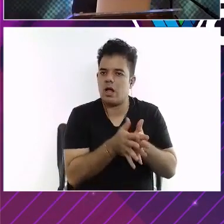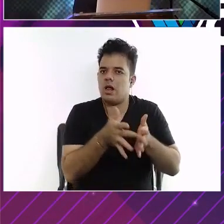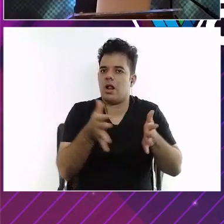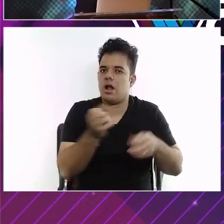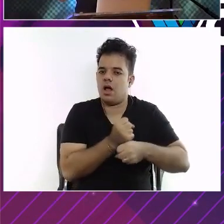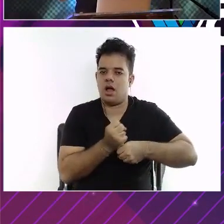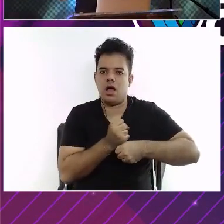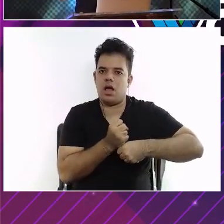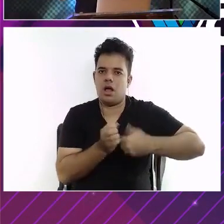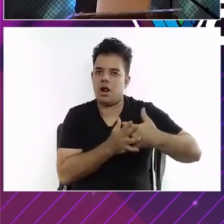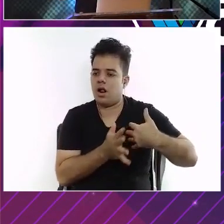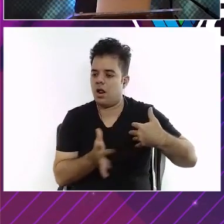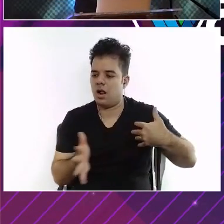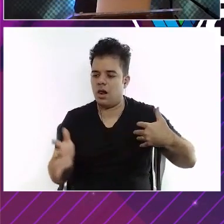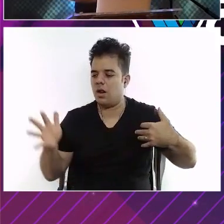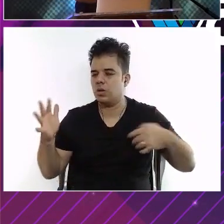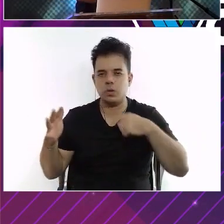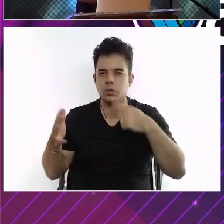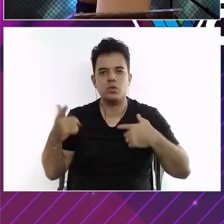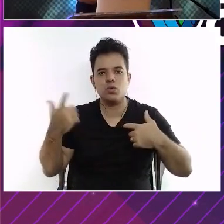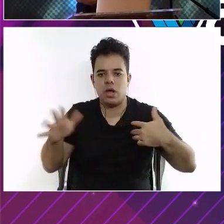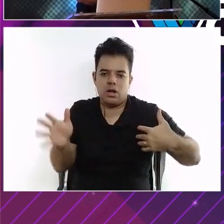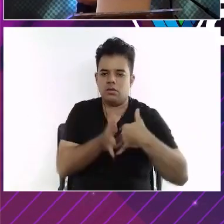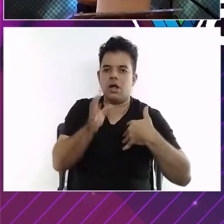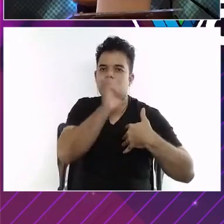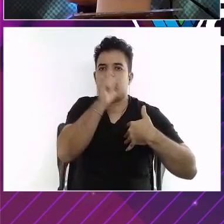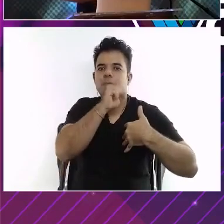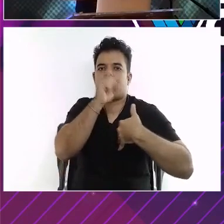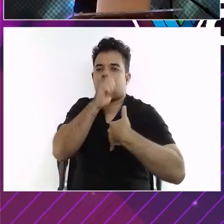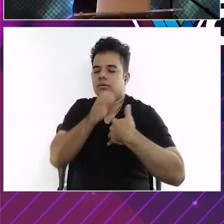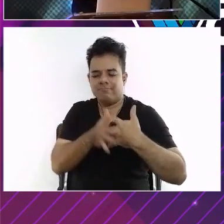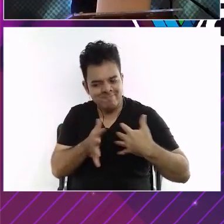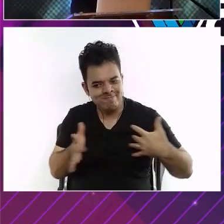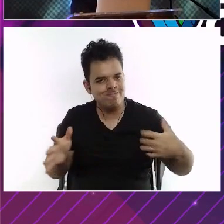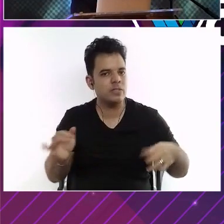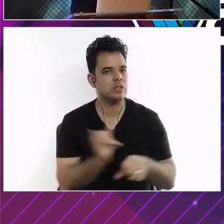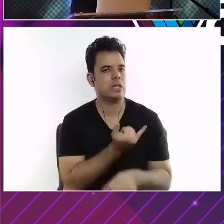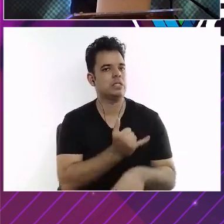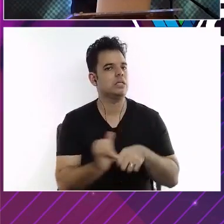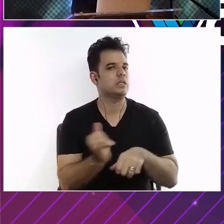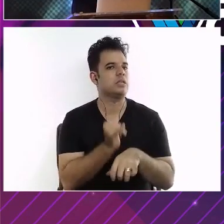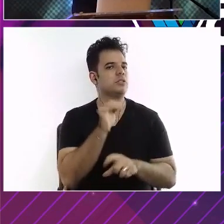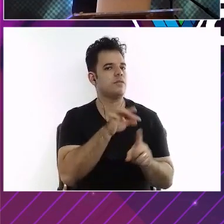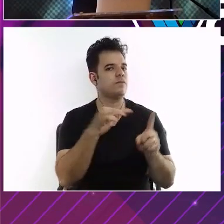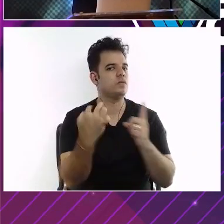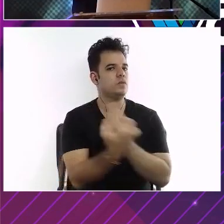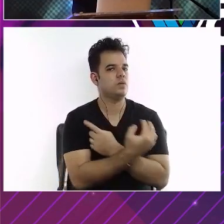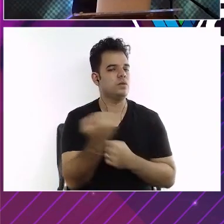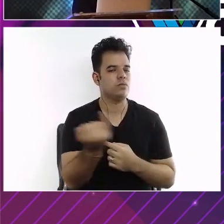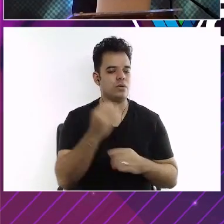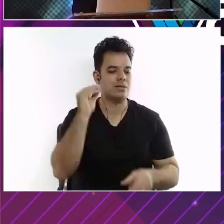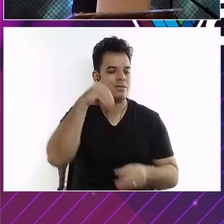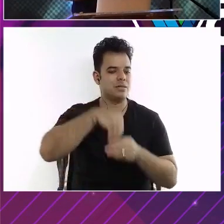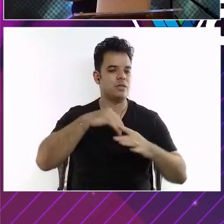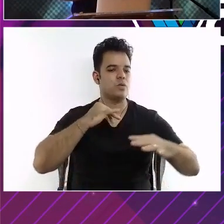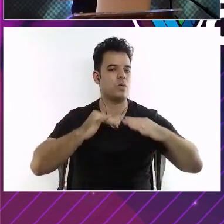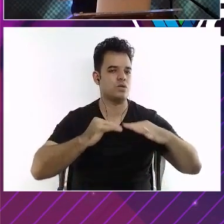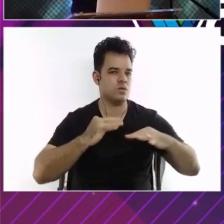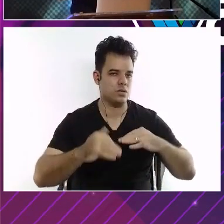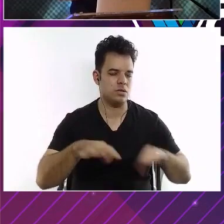sobreviver no longo prazo. Eles não querem uma funcionalidade a mais. Visão estratégica tem que ser parte de ágil e revisada